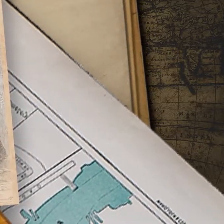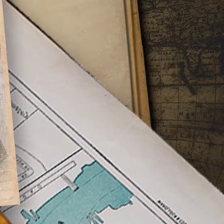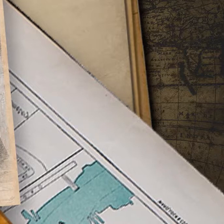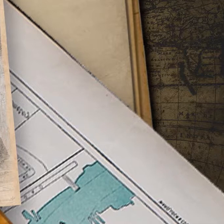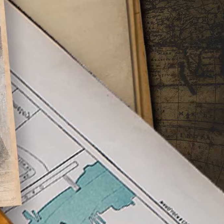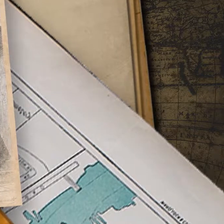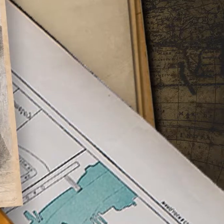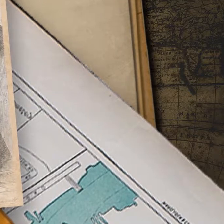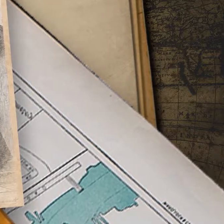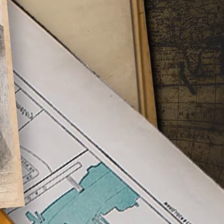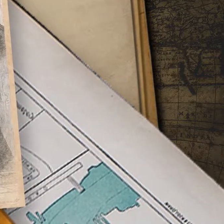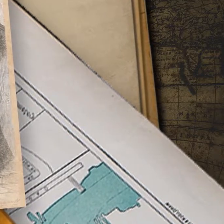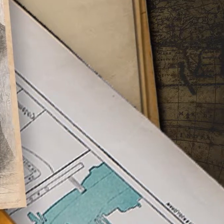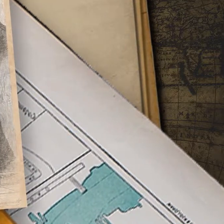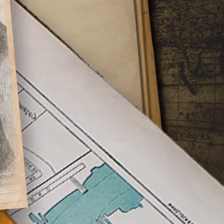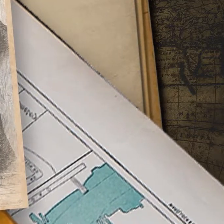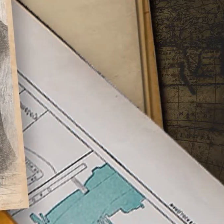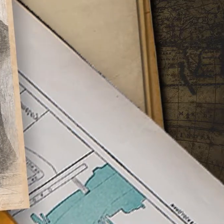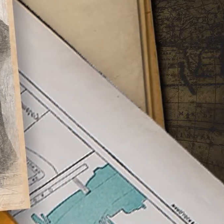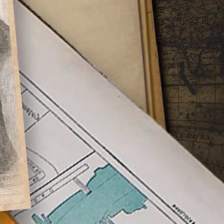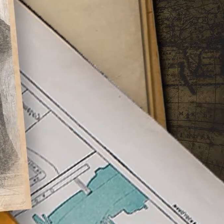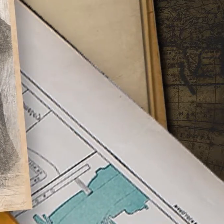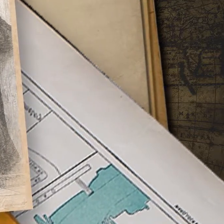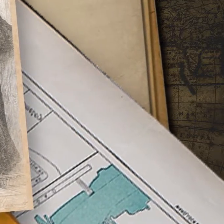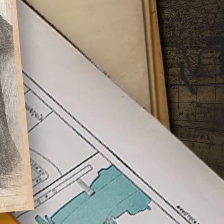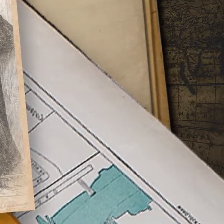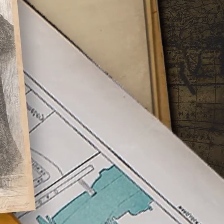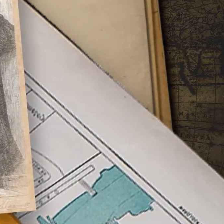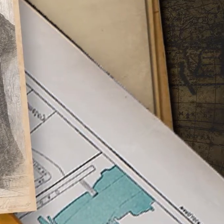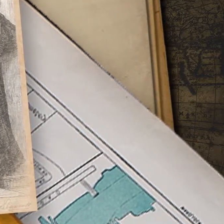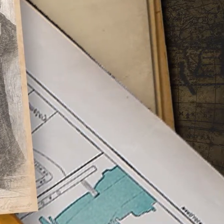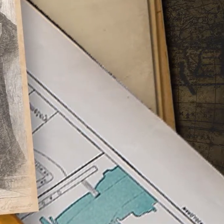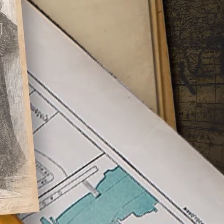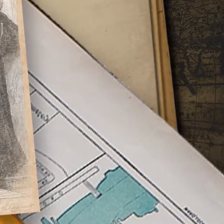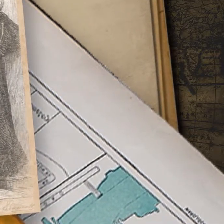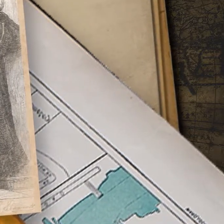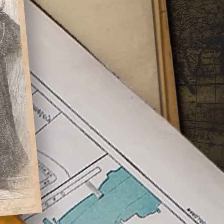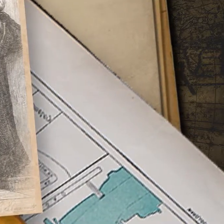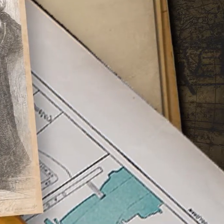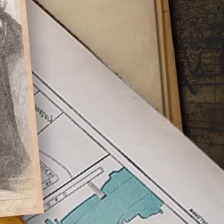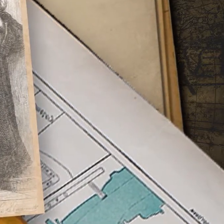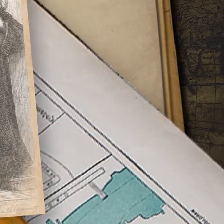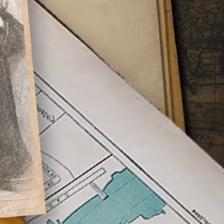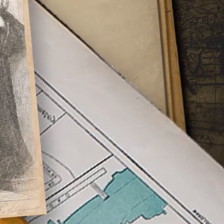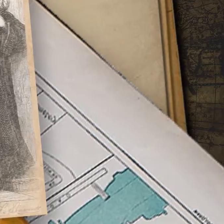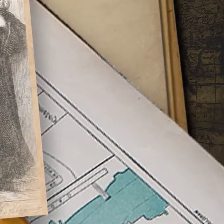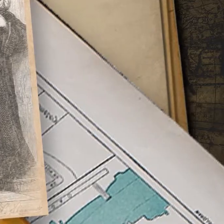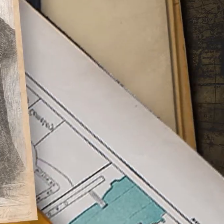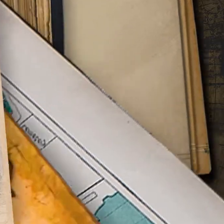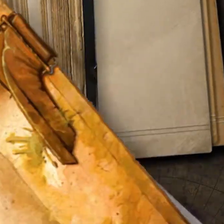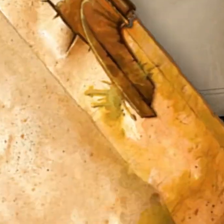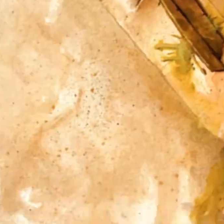Ao fundo, mais um homem com um longo casaco e um turbante segura no alto um pedaço de pau.